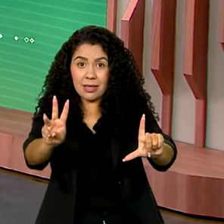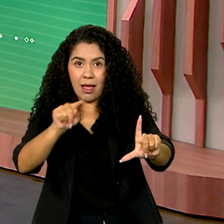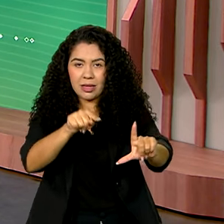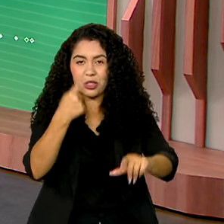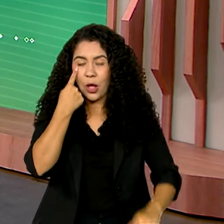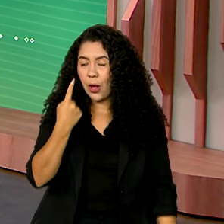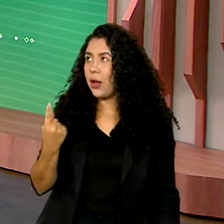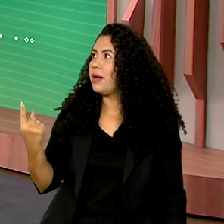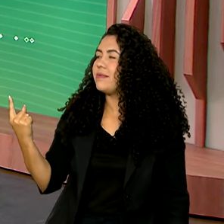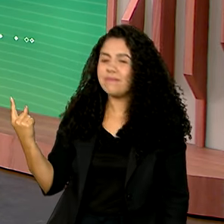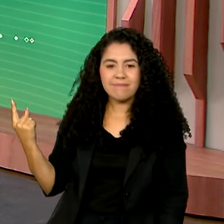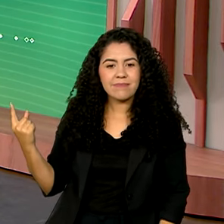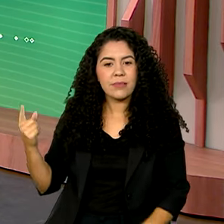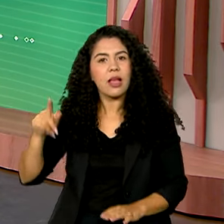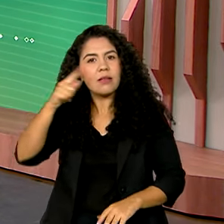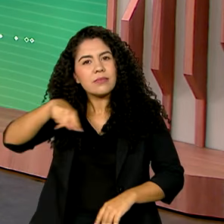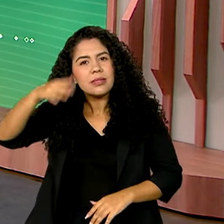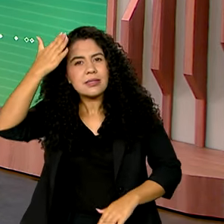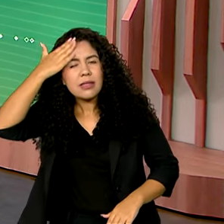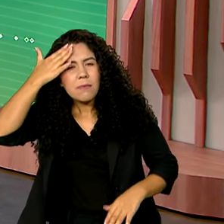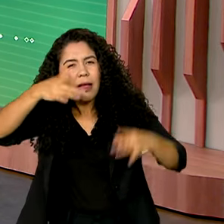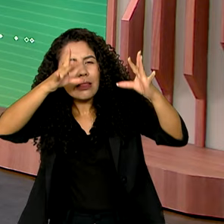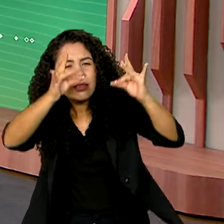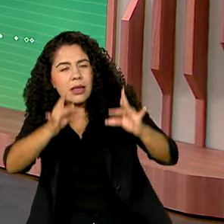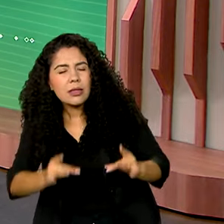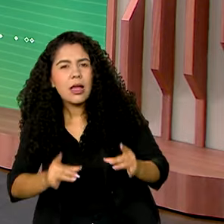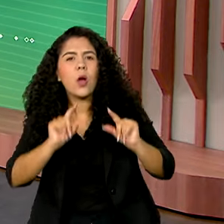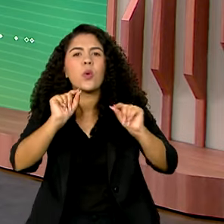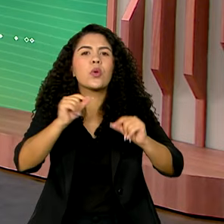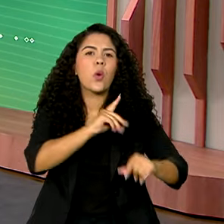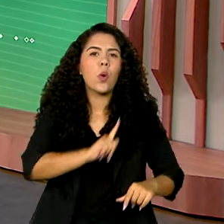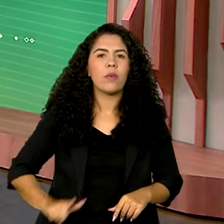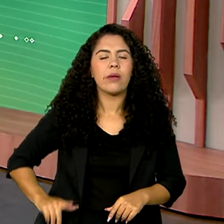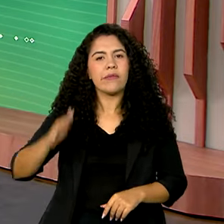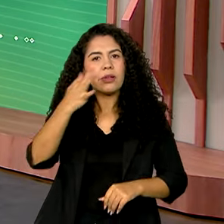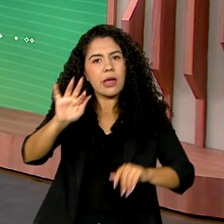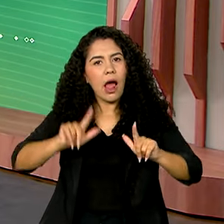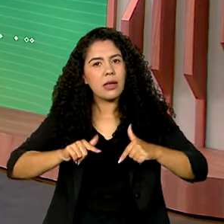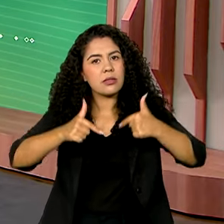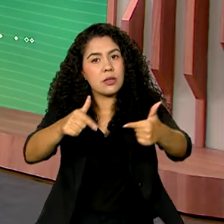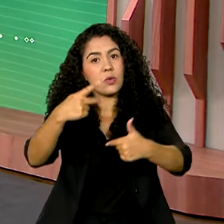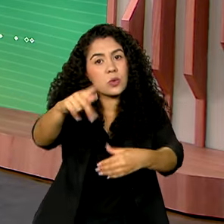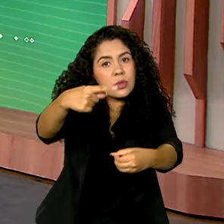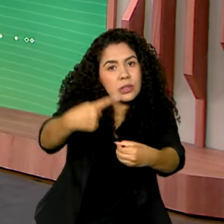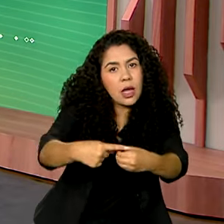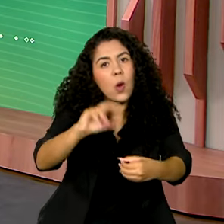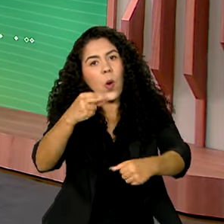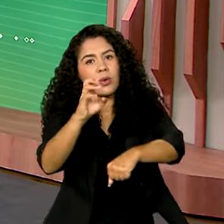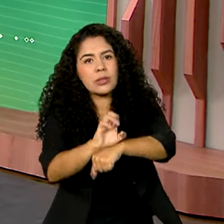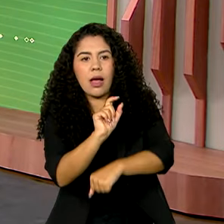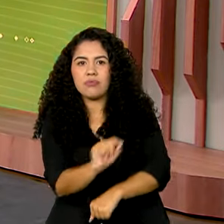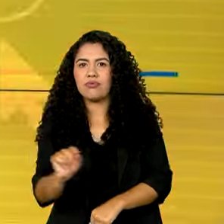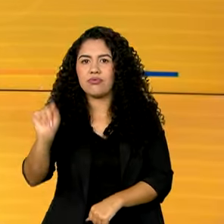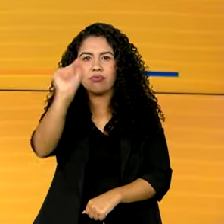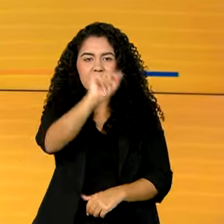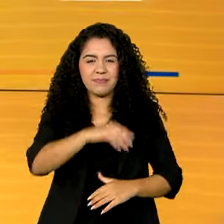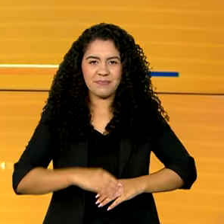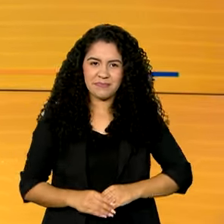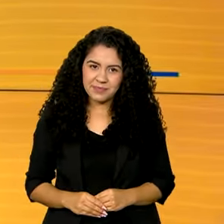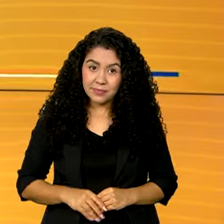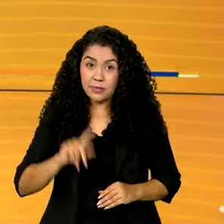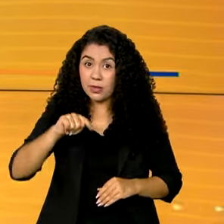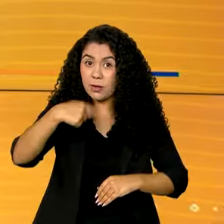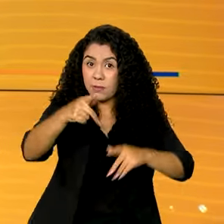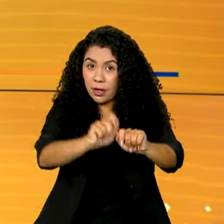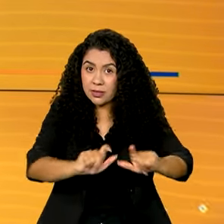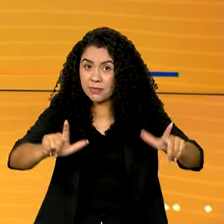gov.br/comunicabr para saber o que o governo federal está fazendo em sua cidade ou em qualquer outra localidade do país.